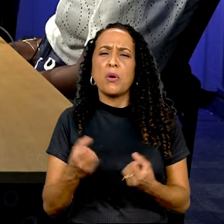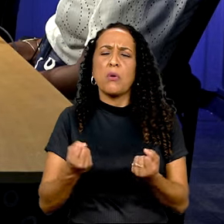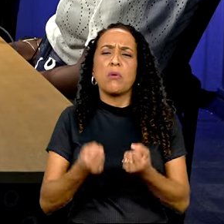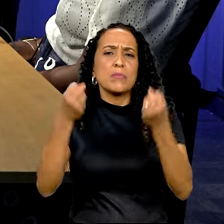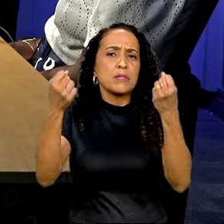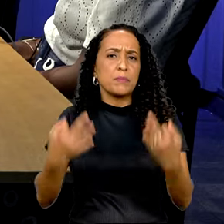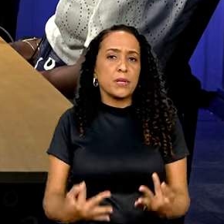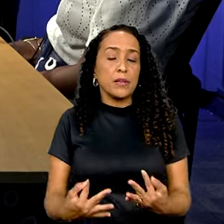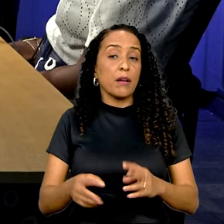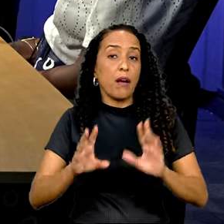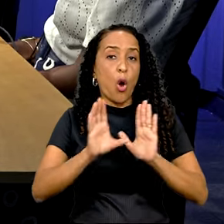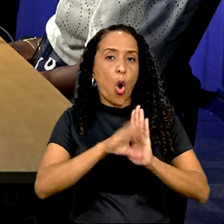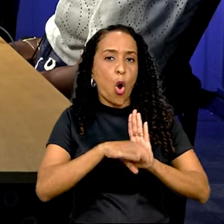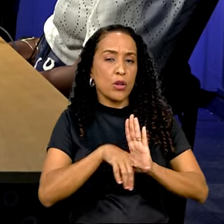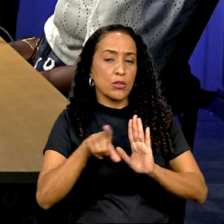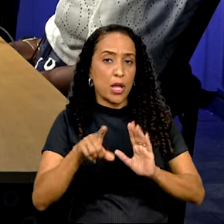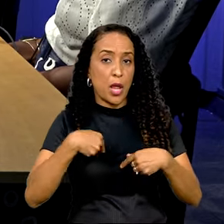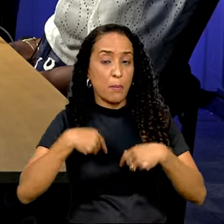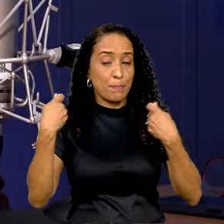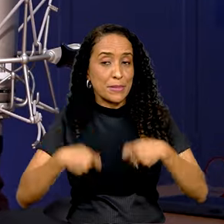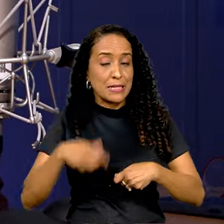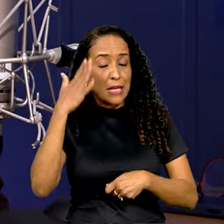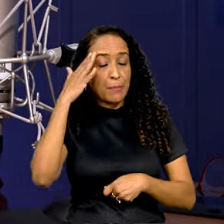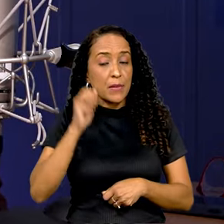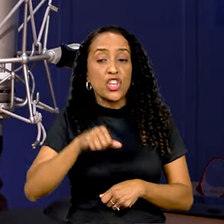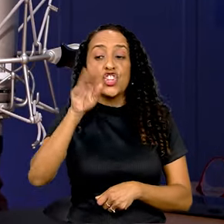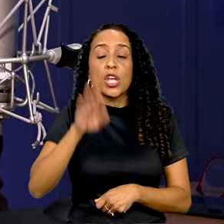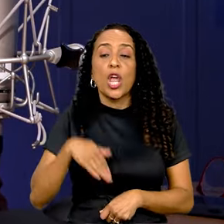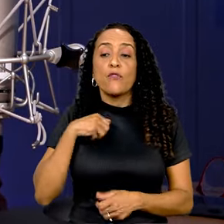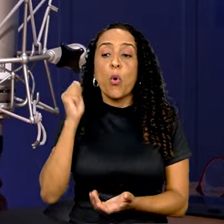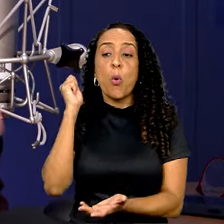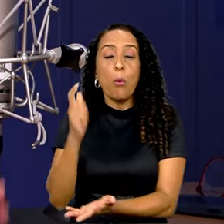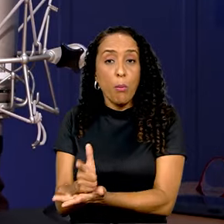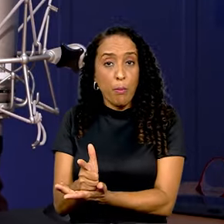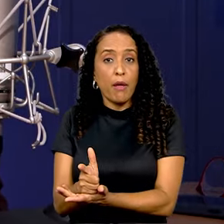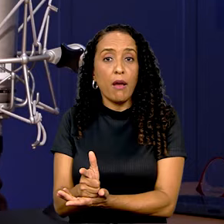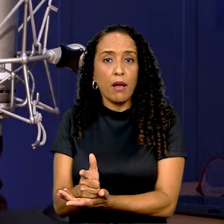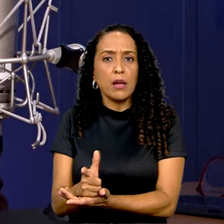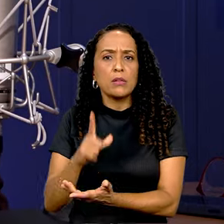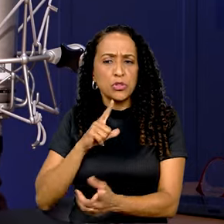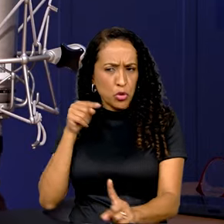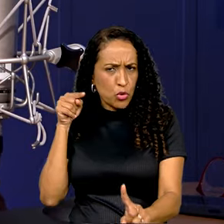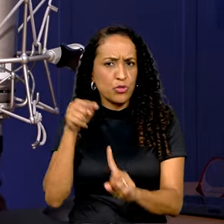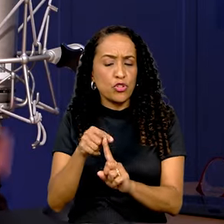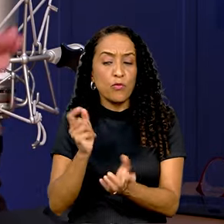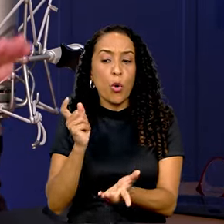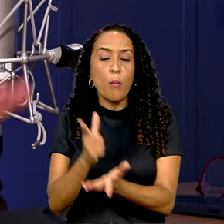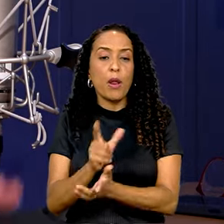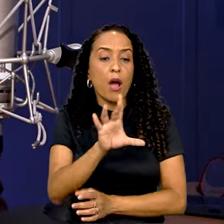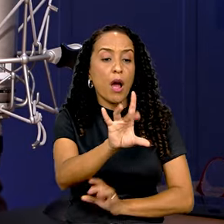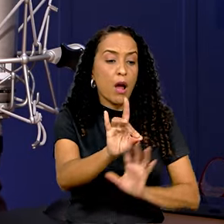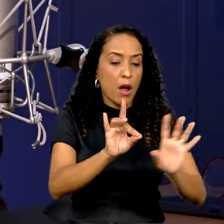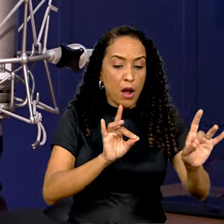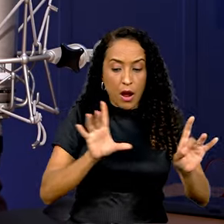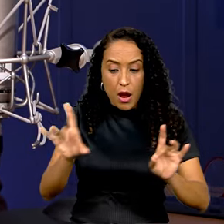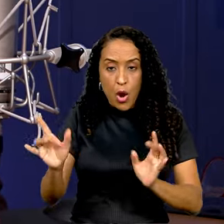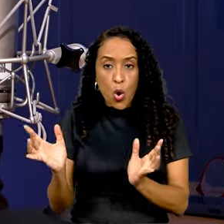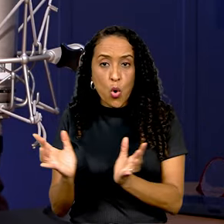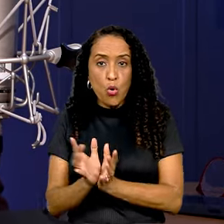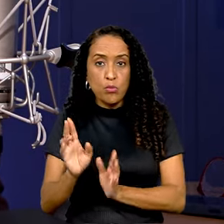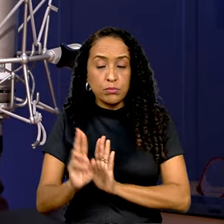pra gente Adriana esse conceito é eu preciso saber de quem eu tô comprando e eu tenho metas para comprar de certos grupos que estão sub